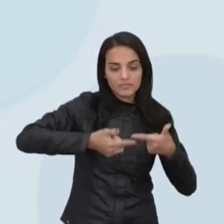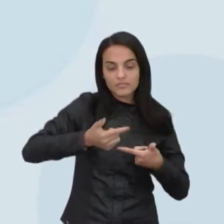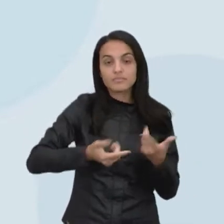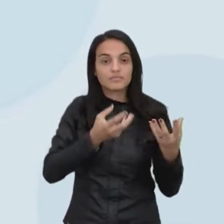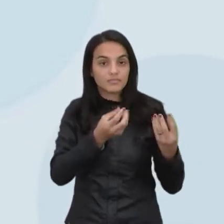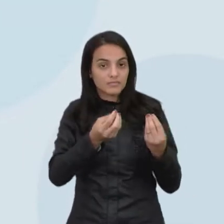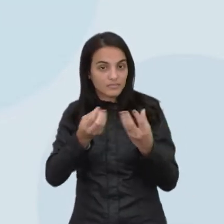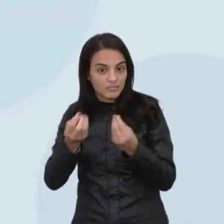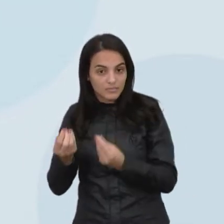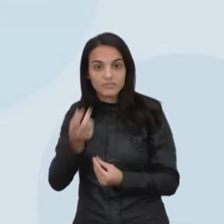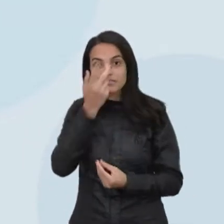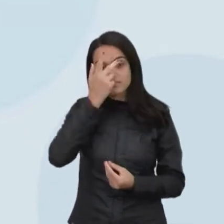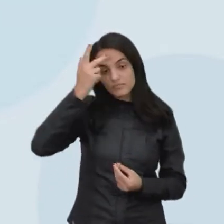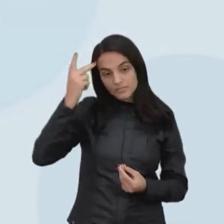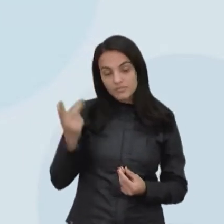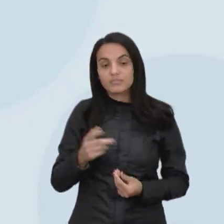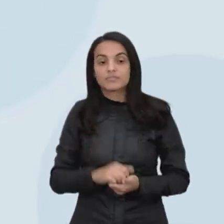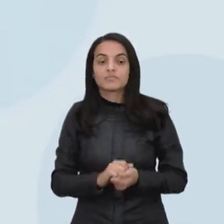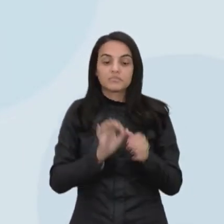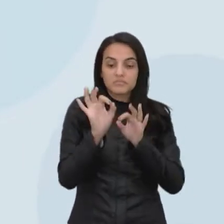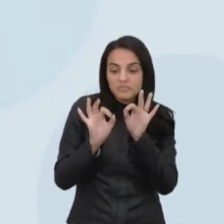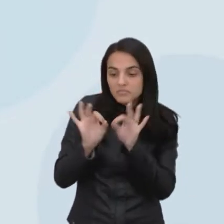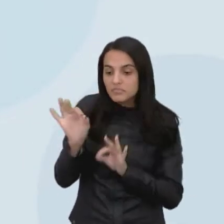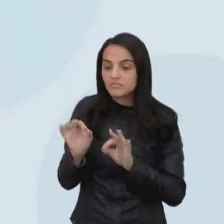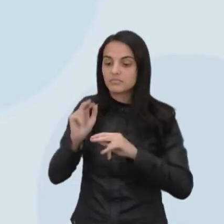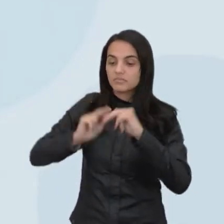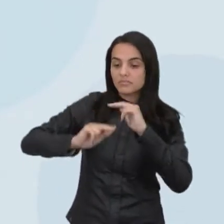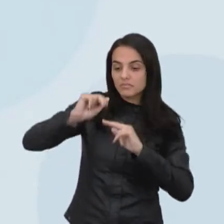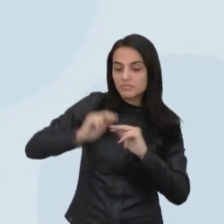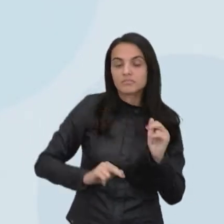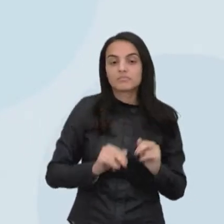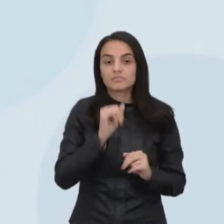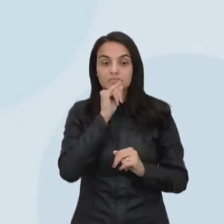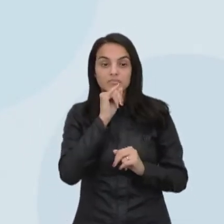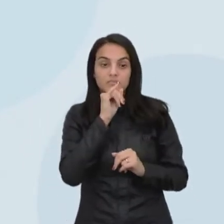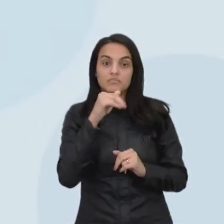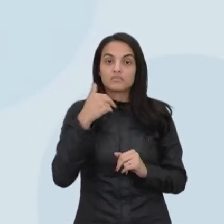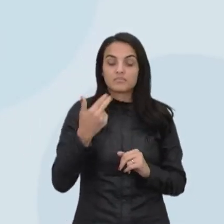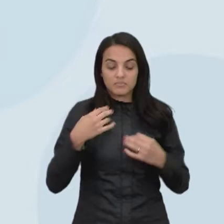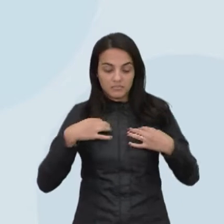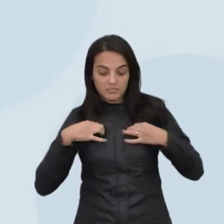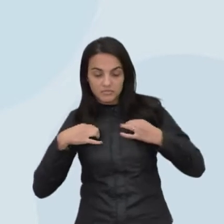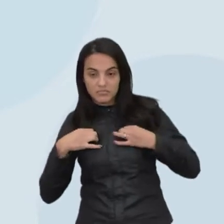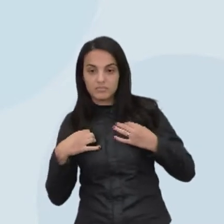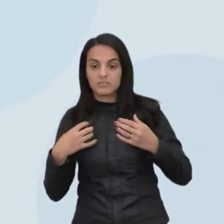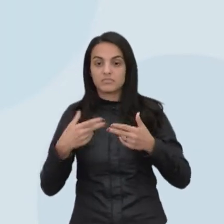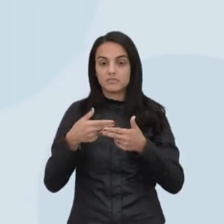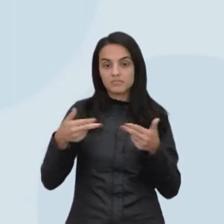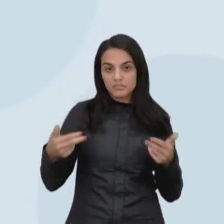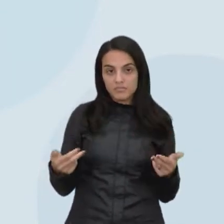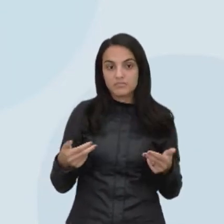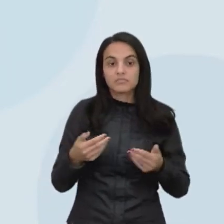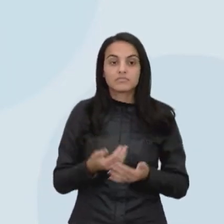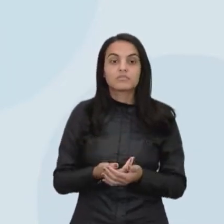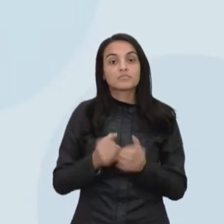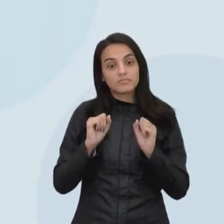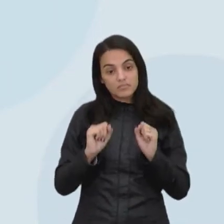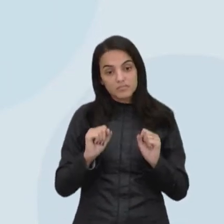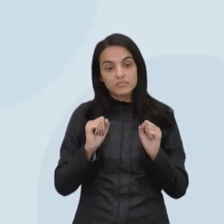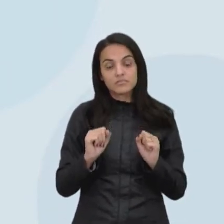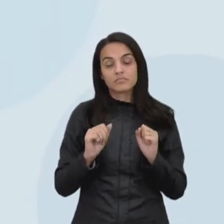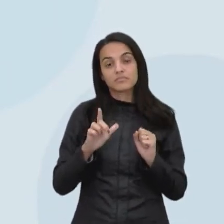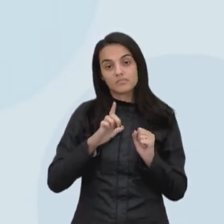indivíduos, olha só, na manipulação do produto, manuseio, por exemplo, das suas roupas, né, das suas vestes que podem